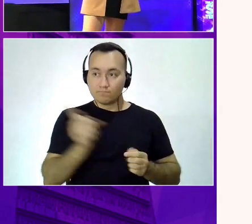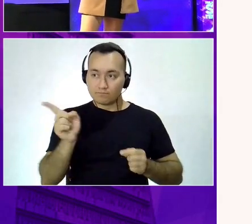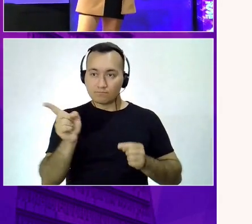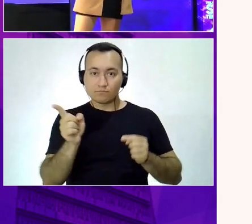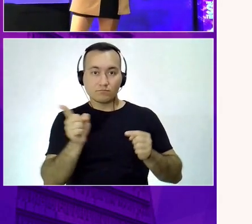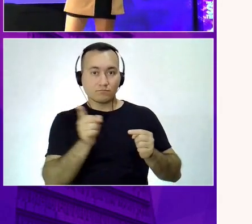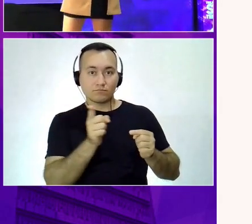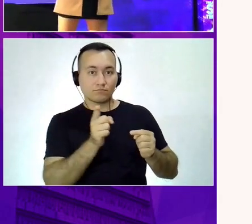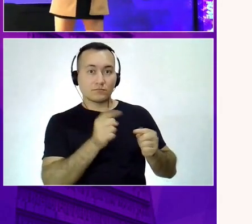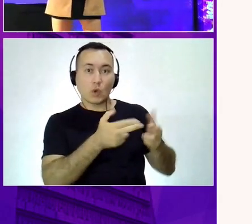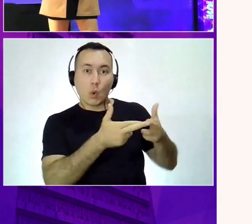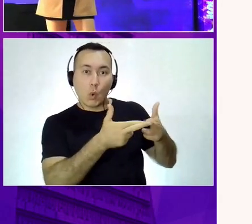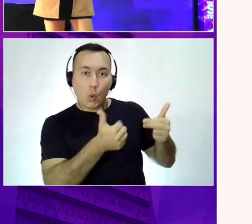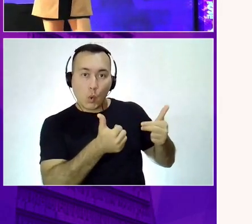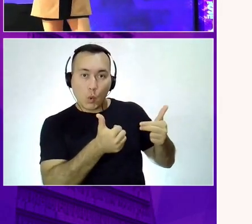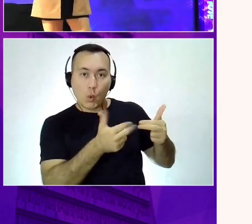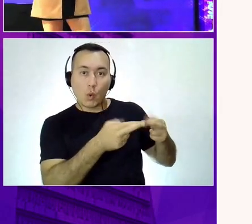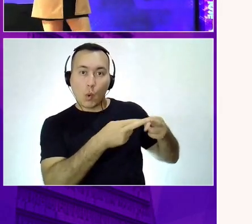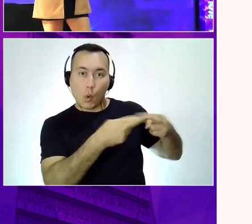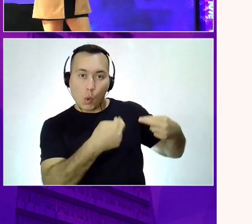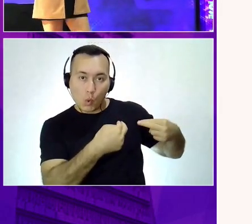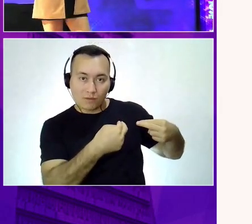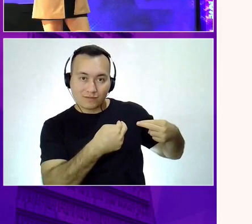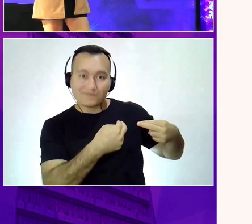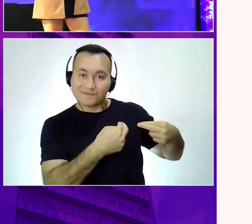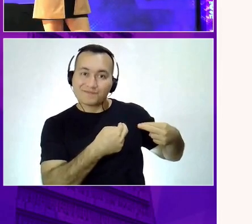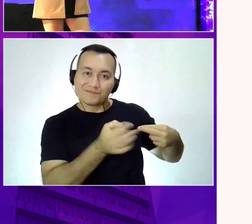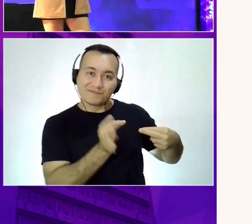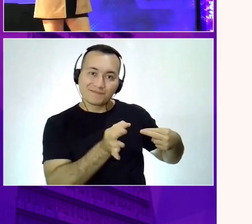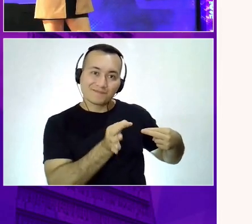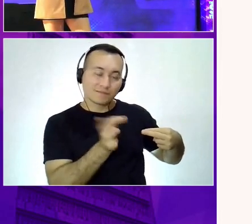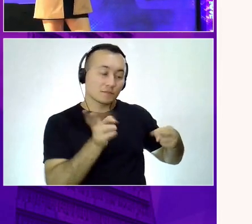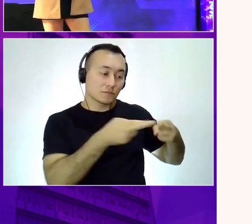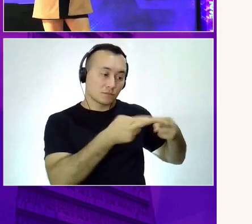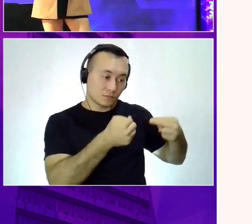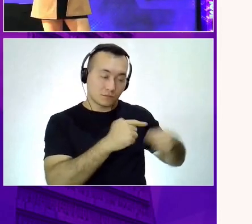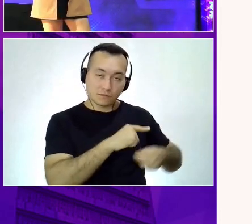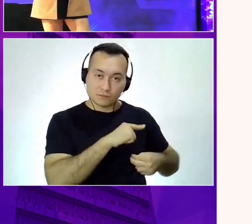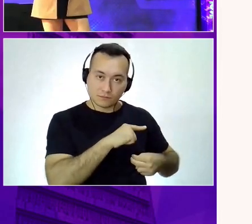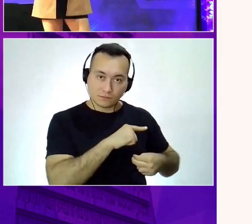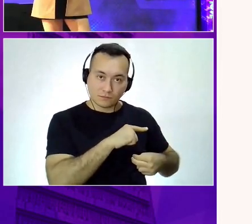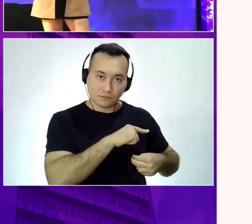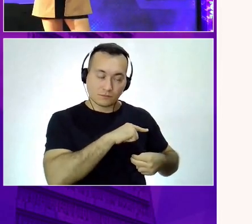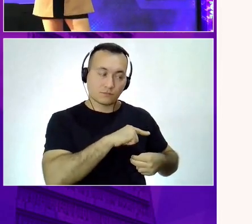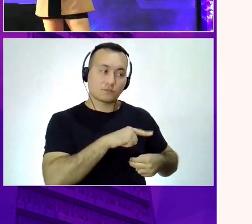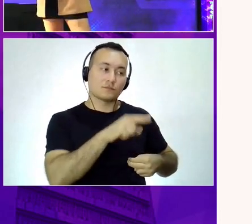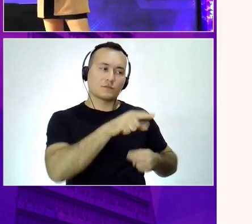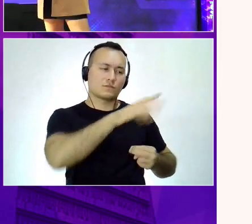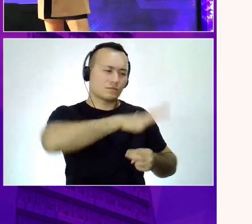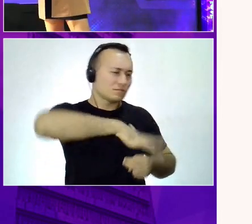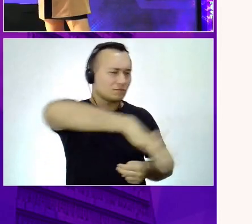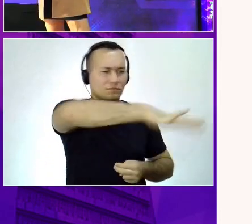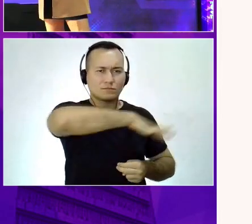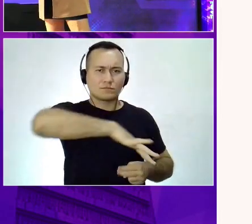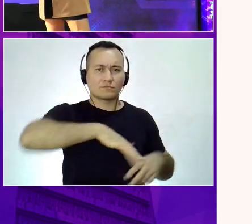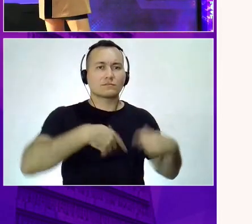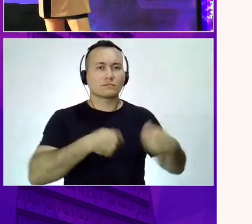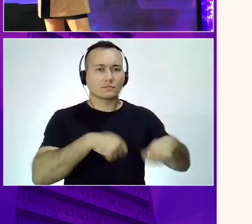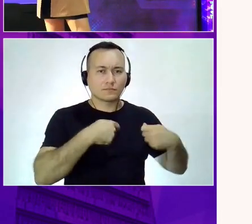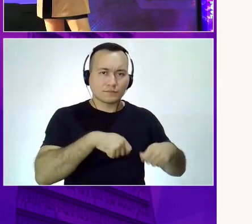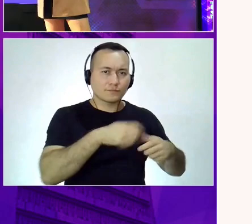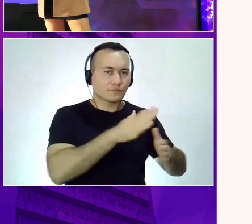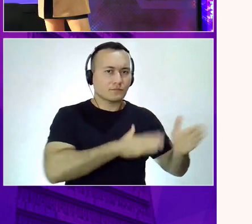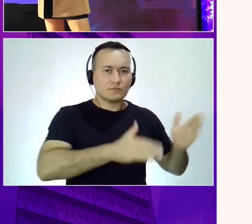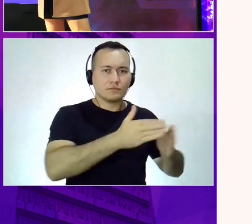aí é uma crítica muito grande que eu tenho em relação às provas de conceito. Você faz a prova de conceito sem acompanhar um teste de carga. Óbvio que vai dar